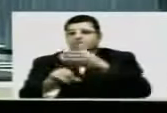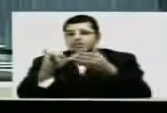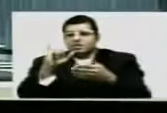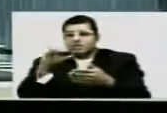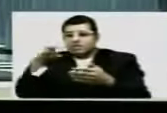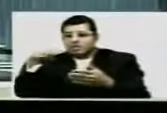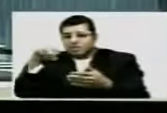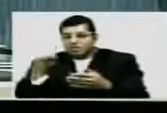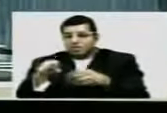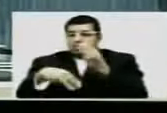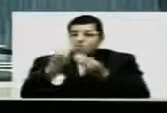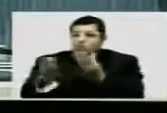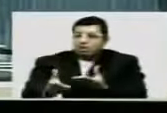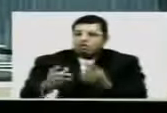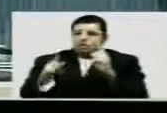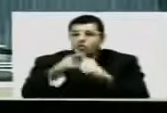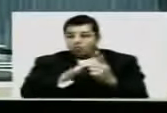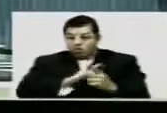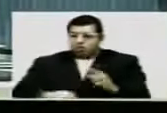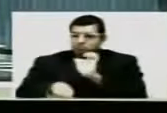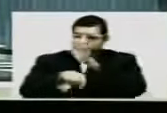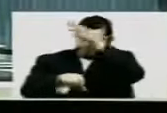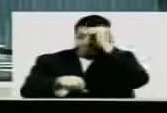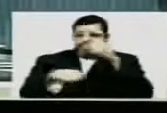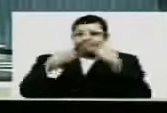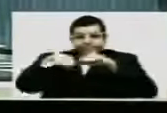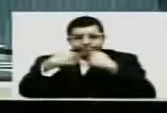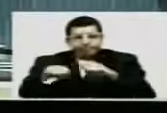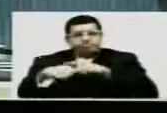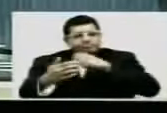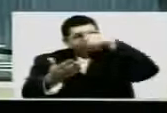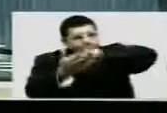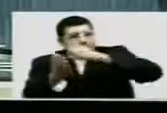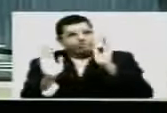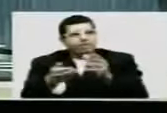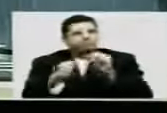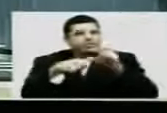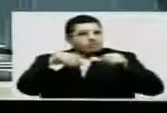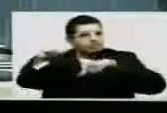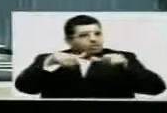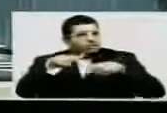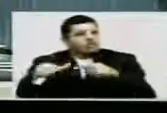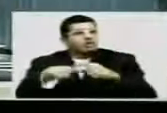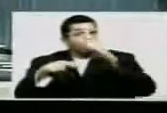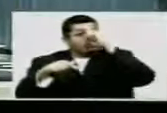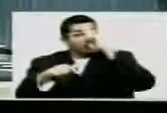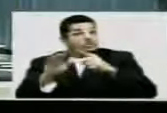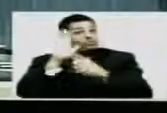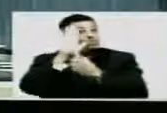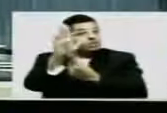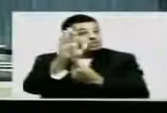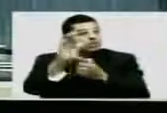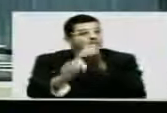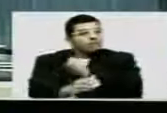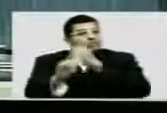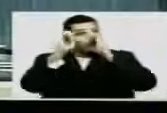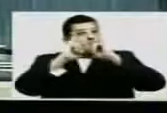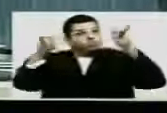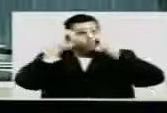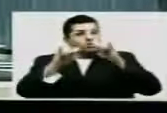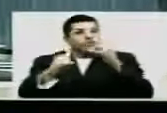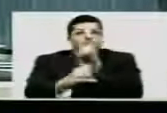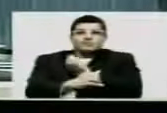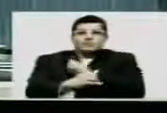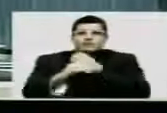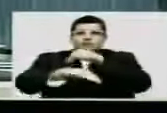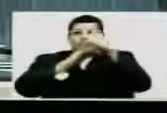do ICMS? O governador do estado do Amazonas tem a obrigação, o dever de divulgar